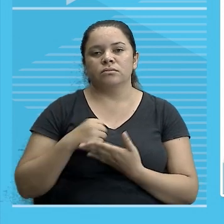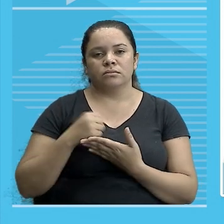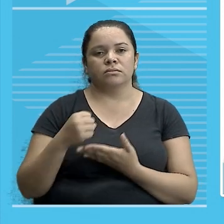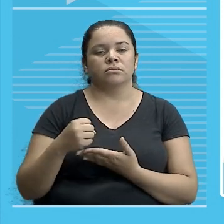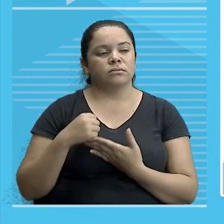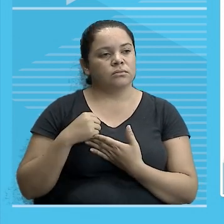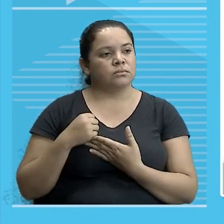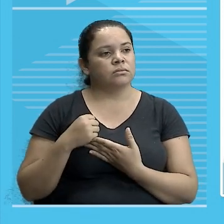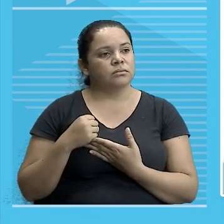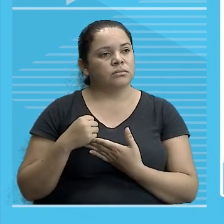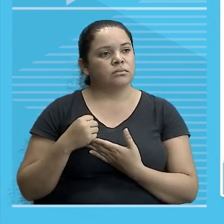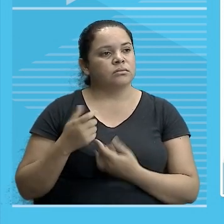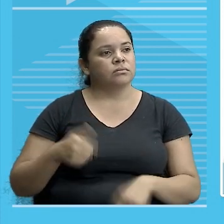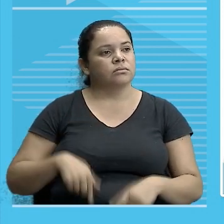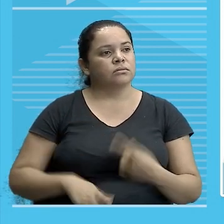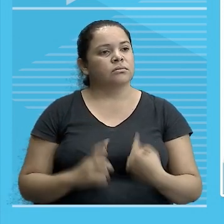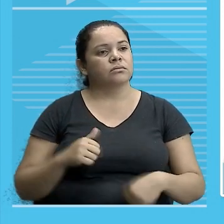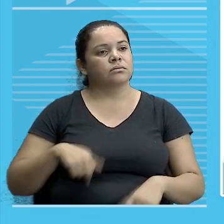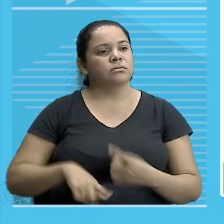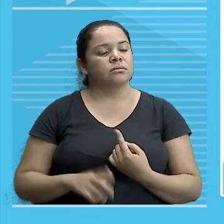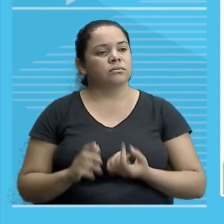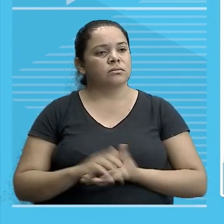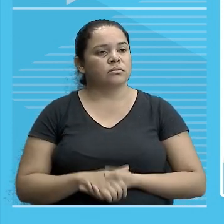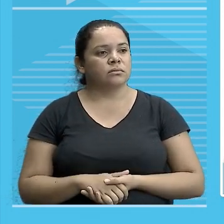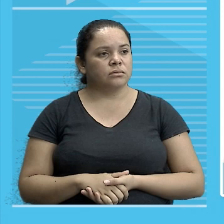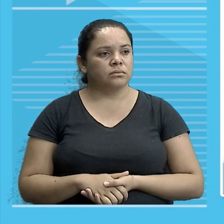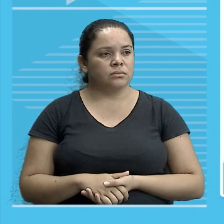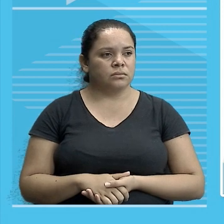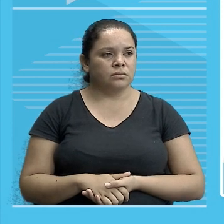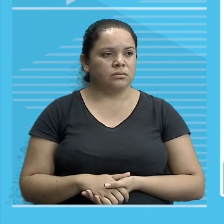anexas. Quais são elas? Então, nós temos